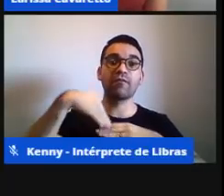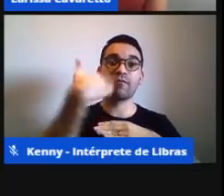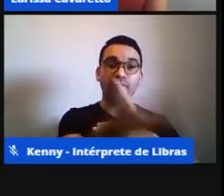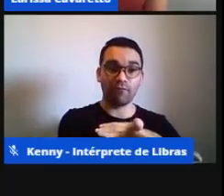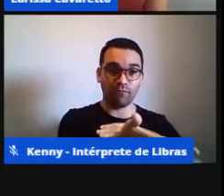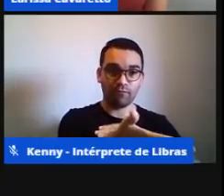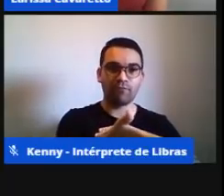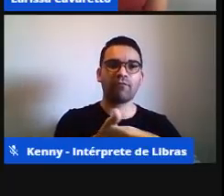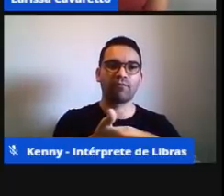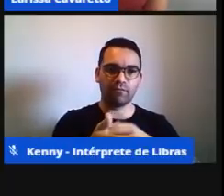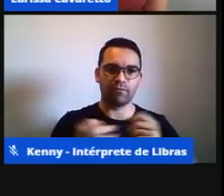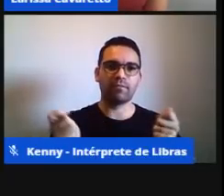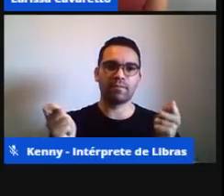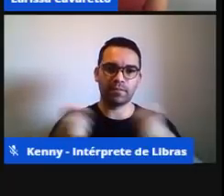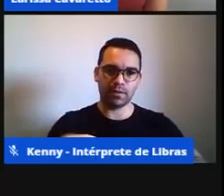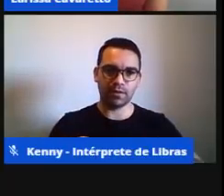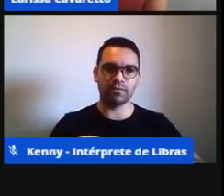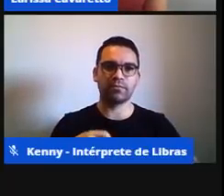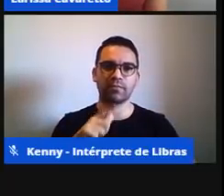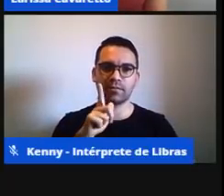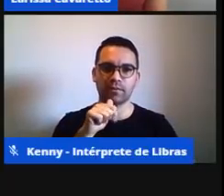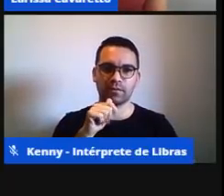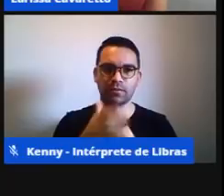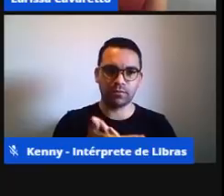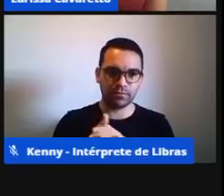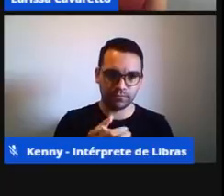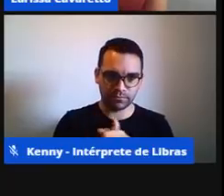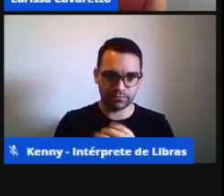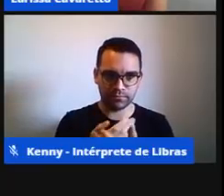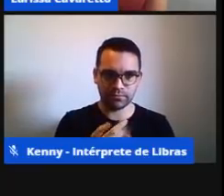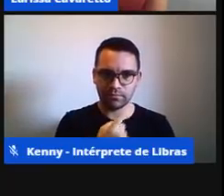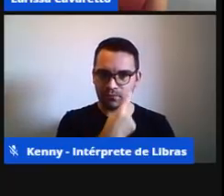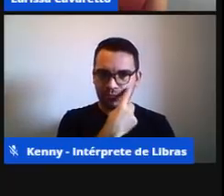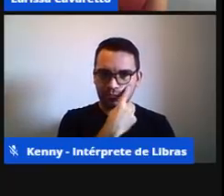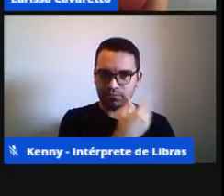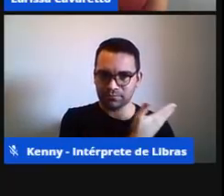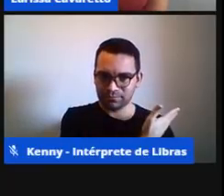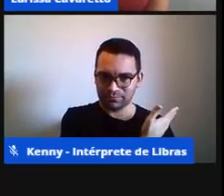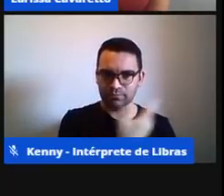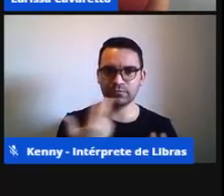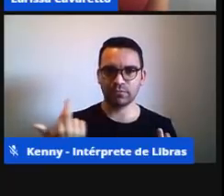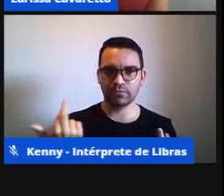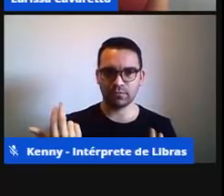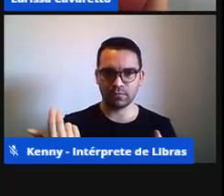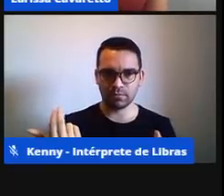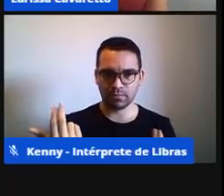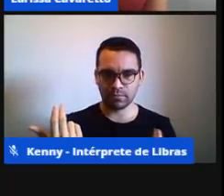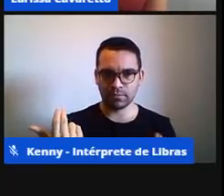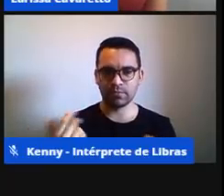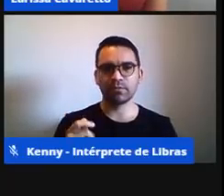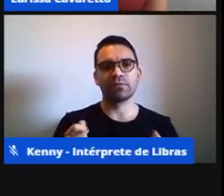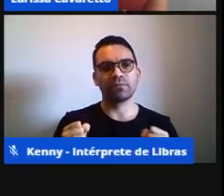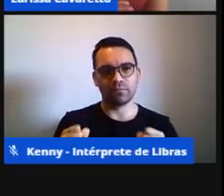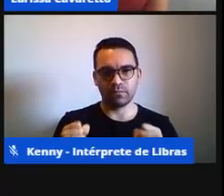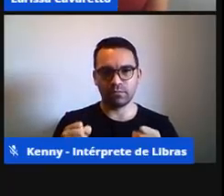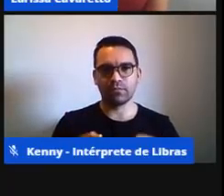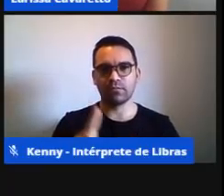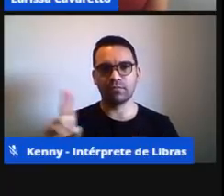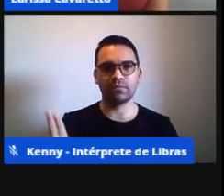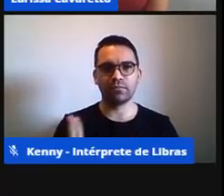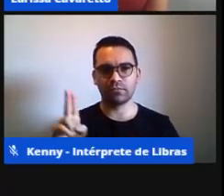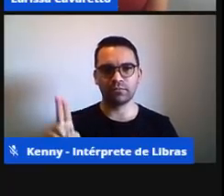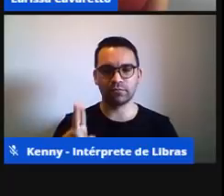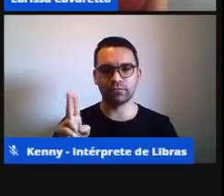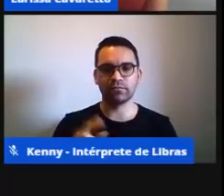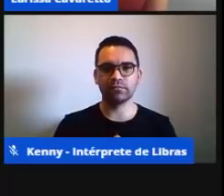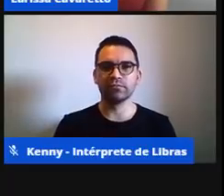algumas situações onde a higienização das mãos com água e sabão ela é necessária. Né? Quando a sua mão está visivelmente suja, por exemplo, é